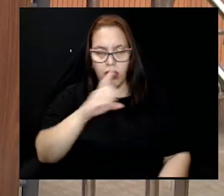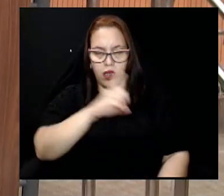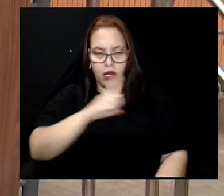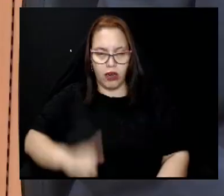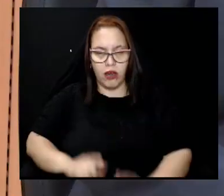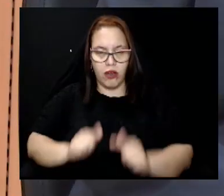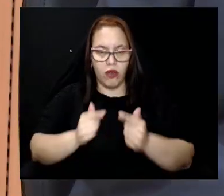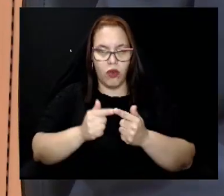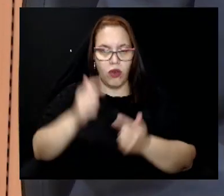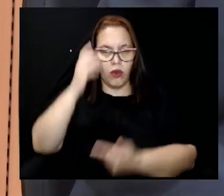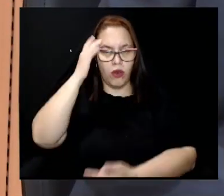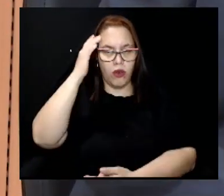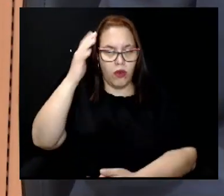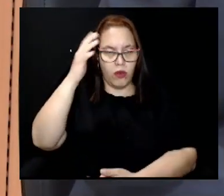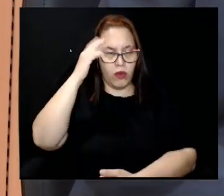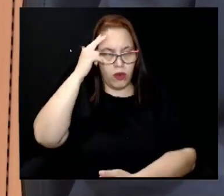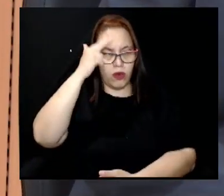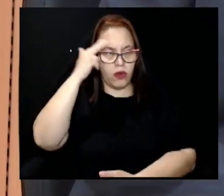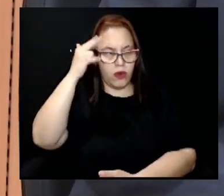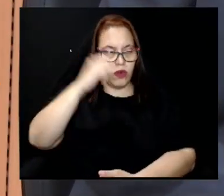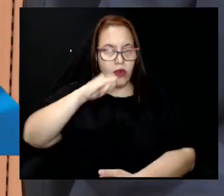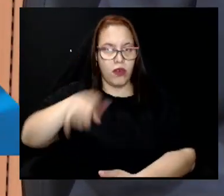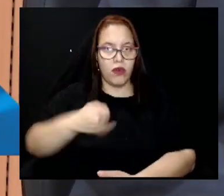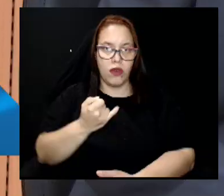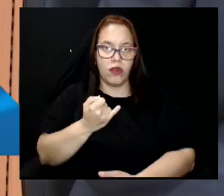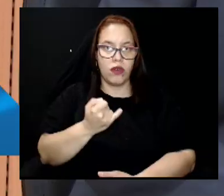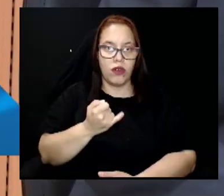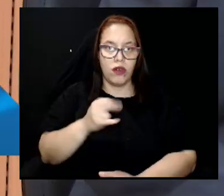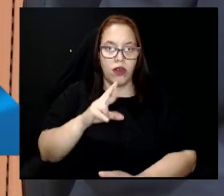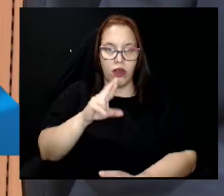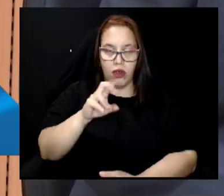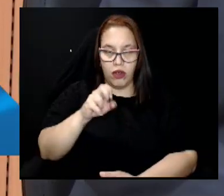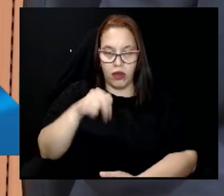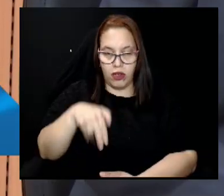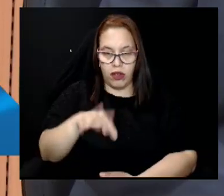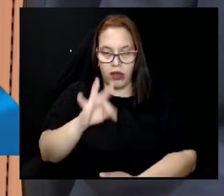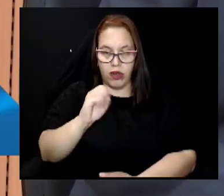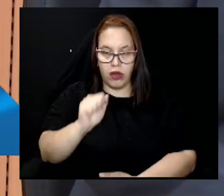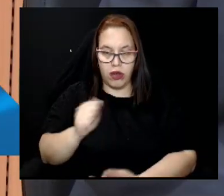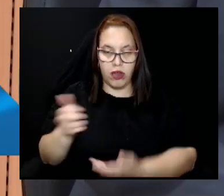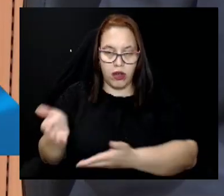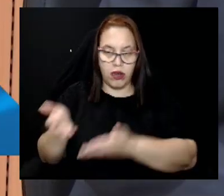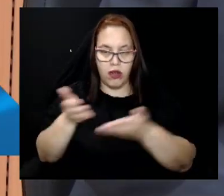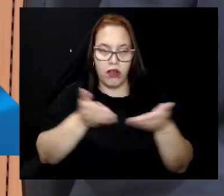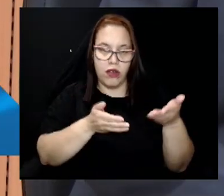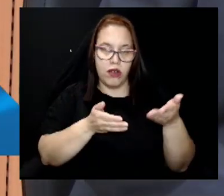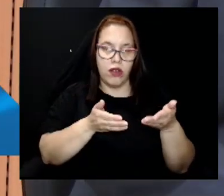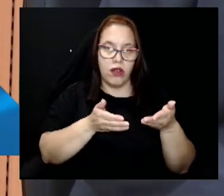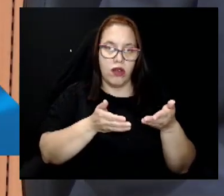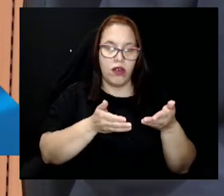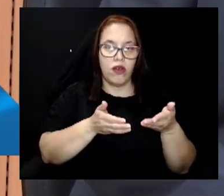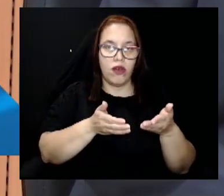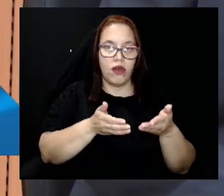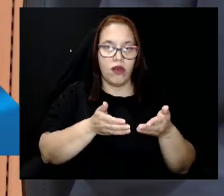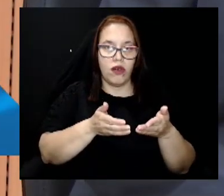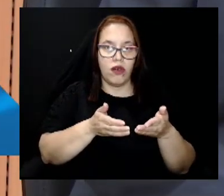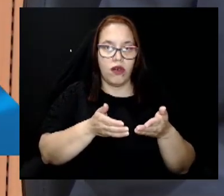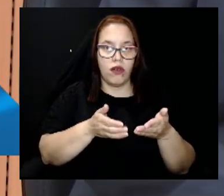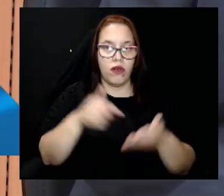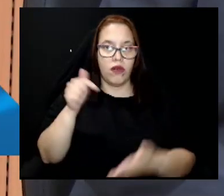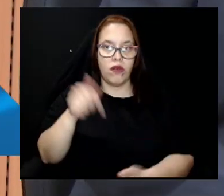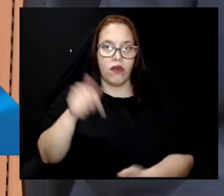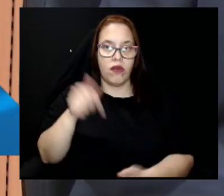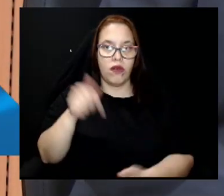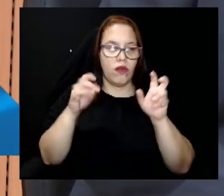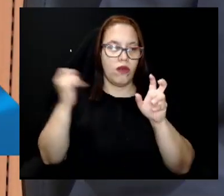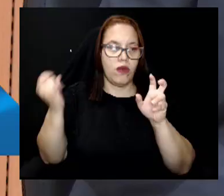muito obrigado pela oportunidade, viu, Renata, de trazer a público, trazer à baia um tema tão importante,